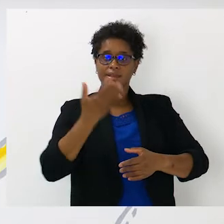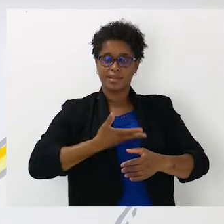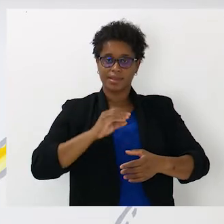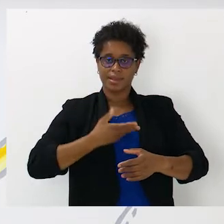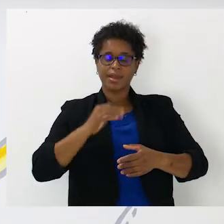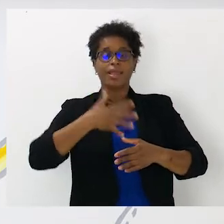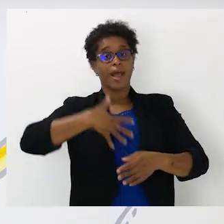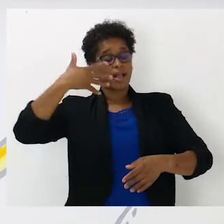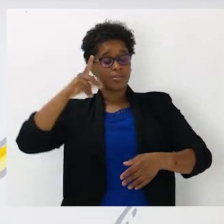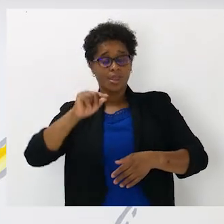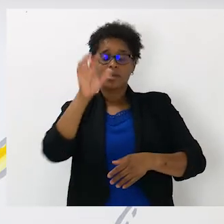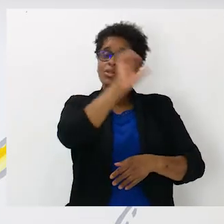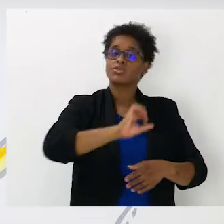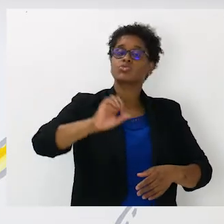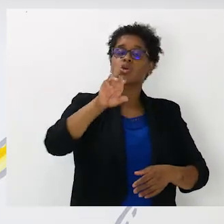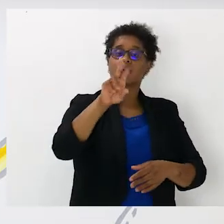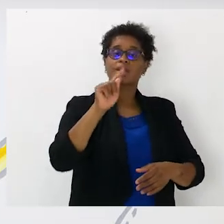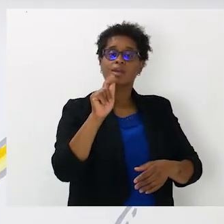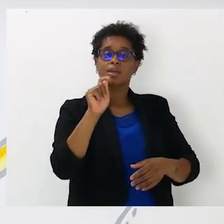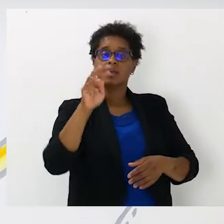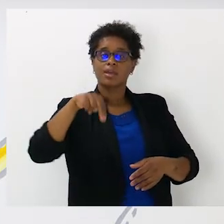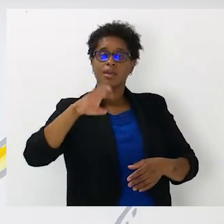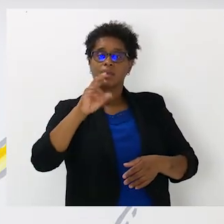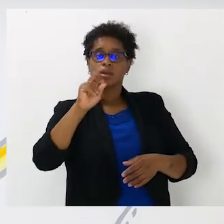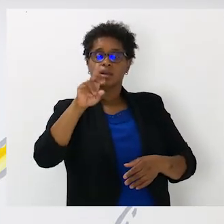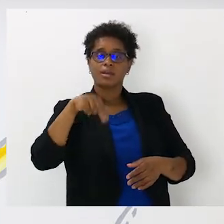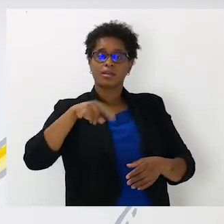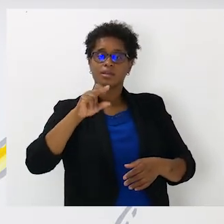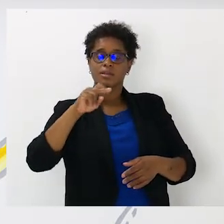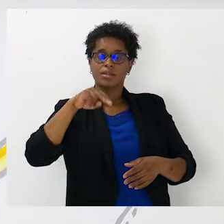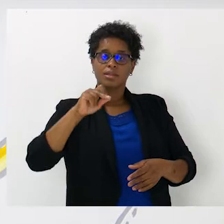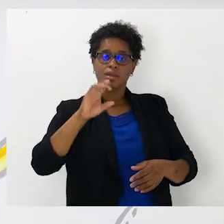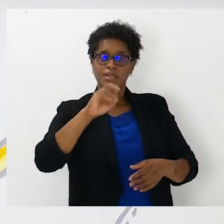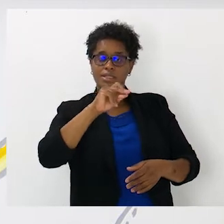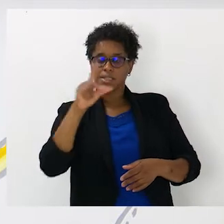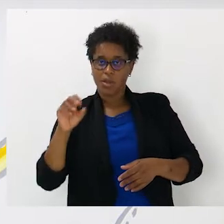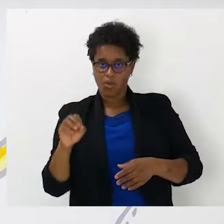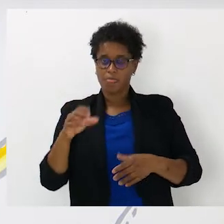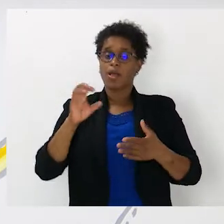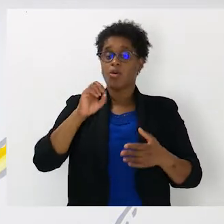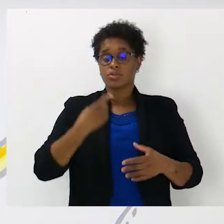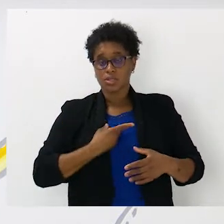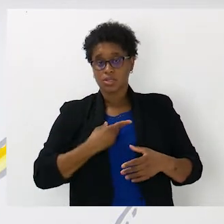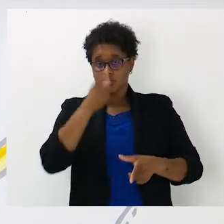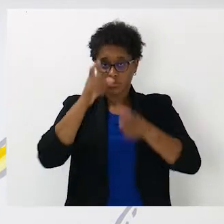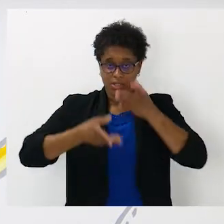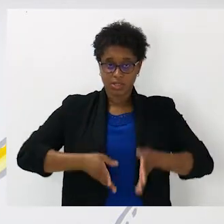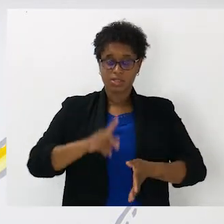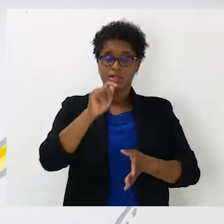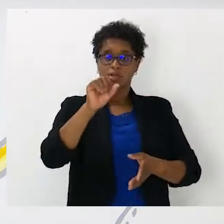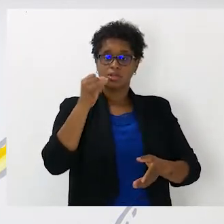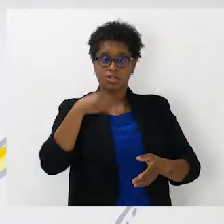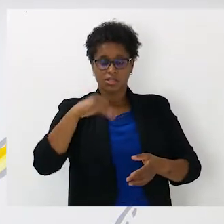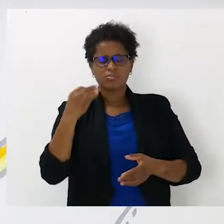sua reencarnação. Ou seja, os egípcios acreditavam que a alma